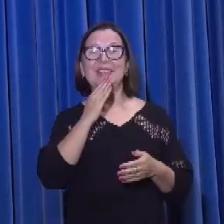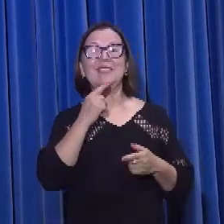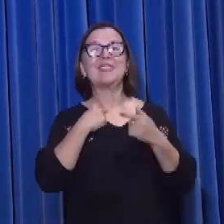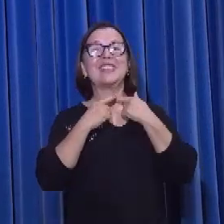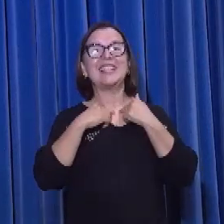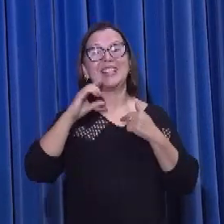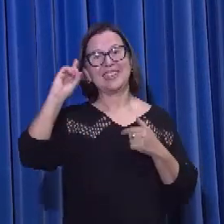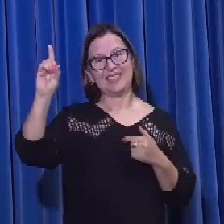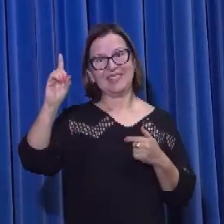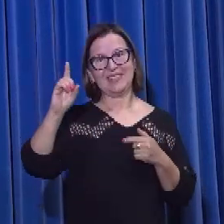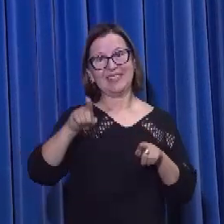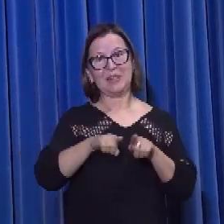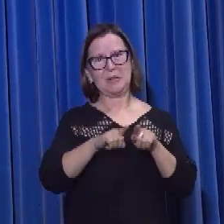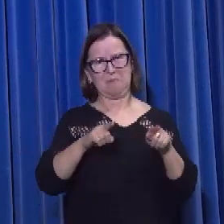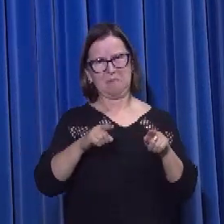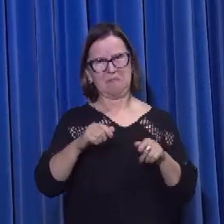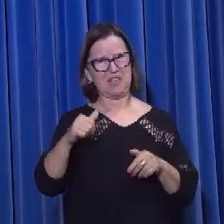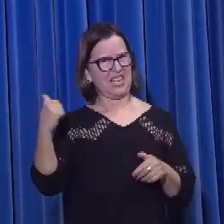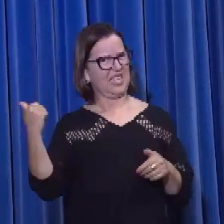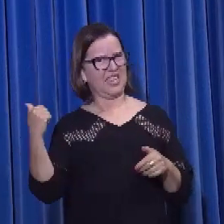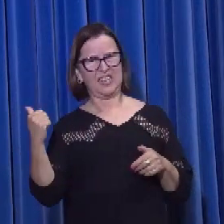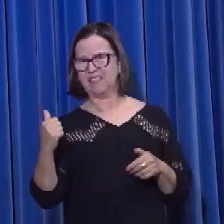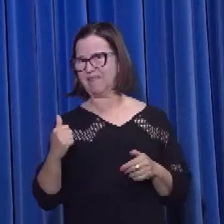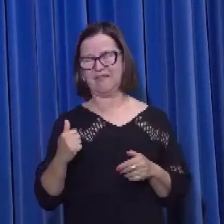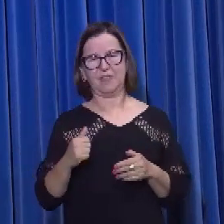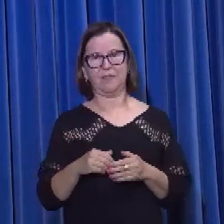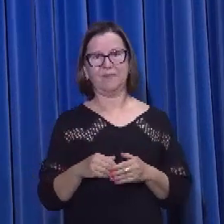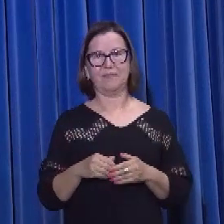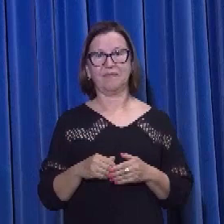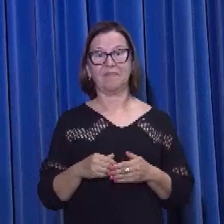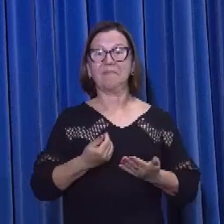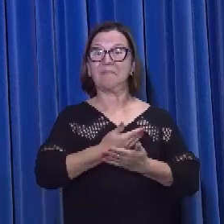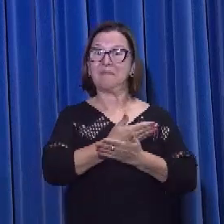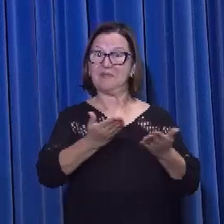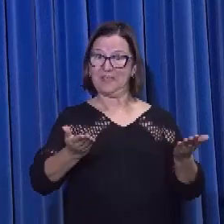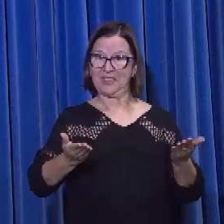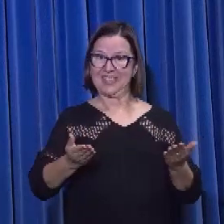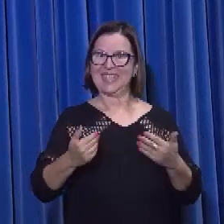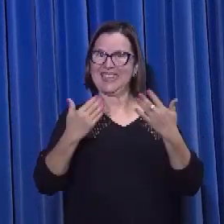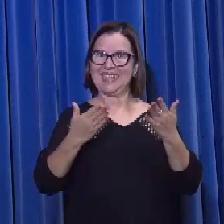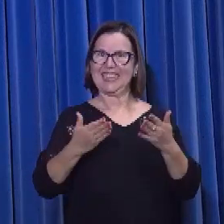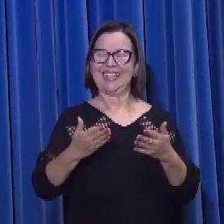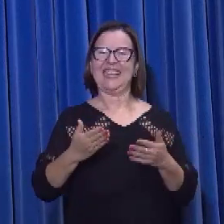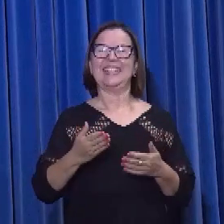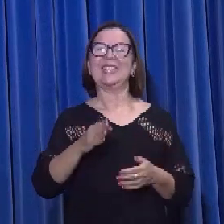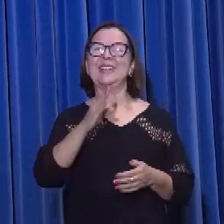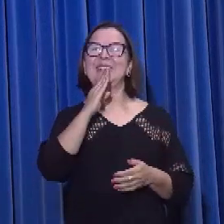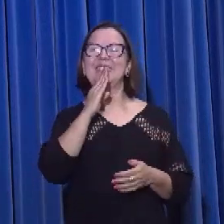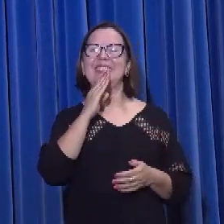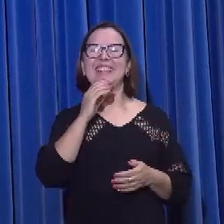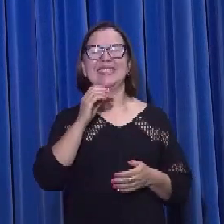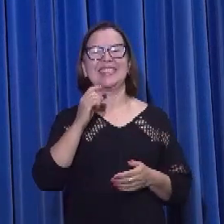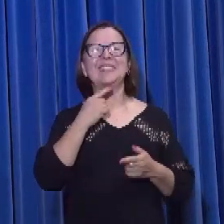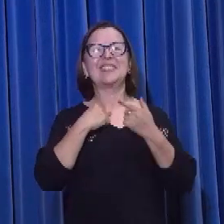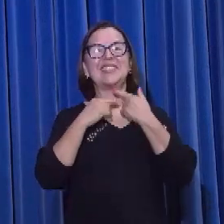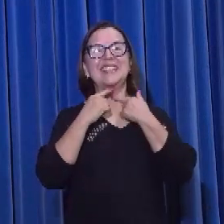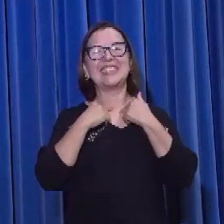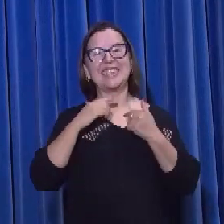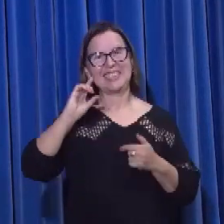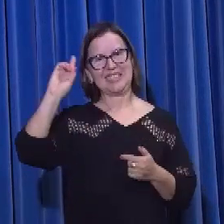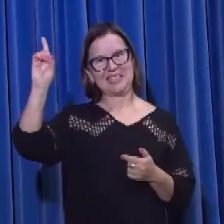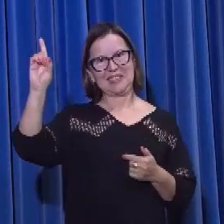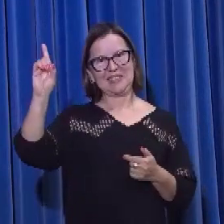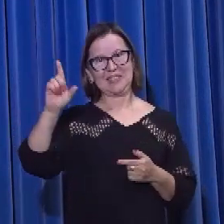Parece ser uma coisa dura. A vós é dado o mistério de conhecer a vontade de Deus, mas a esses não. E